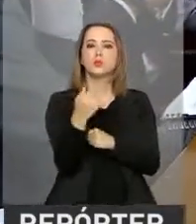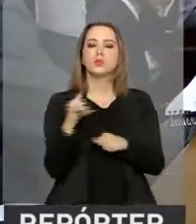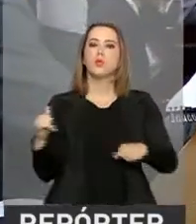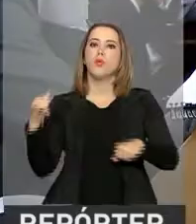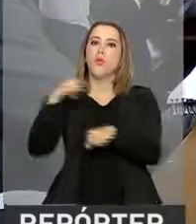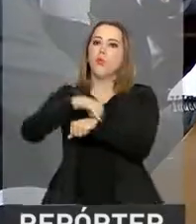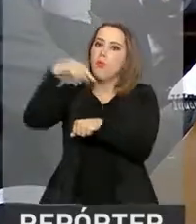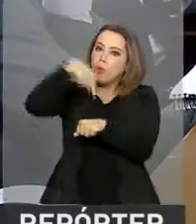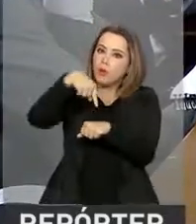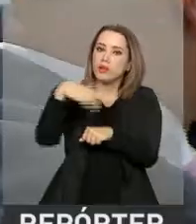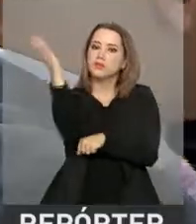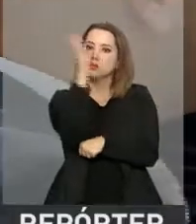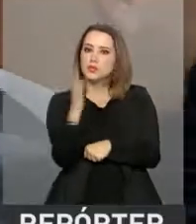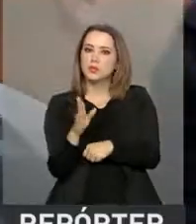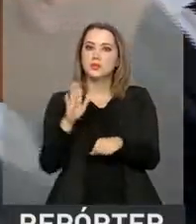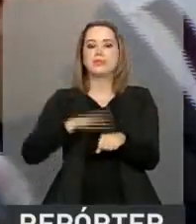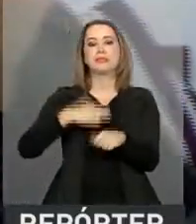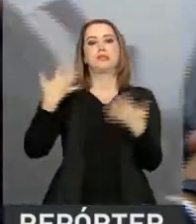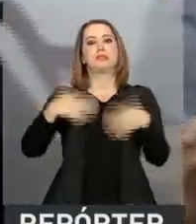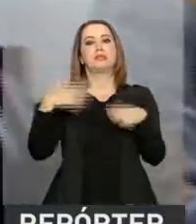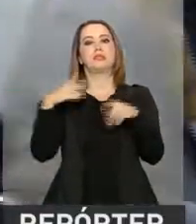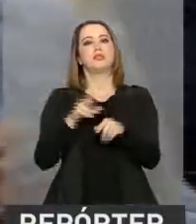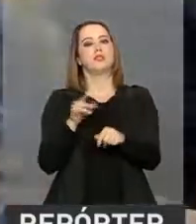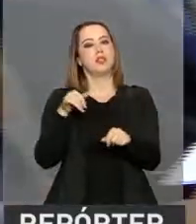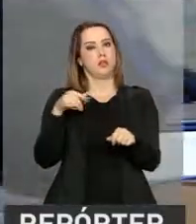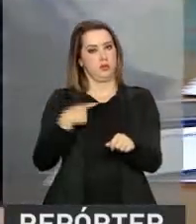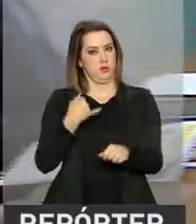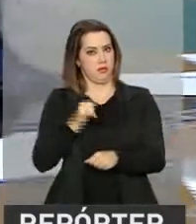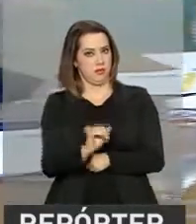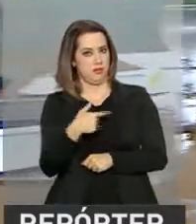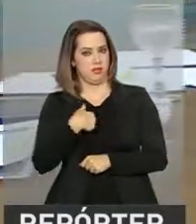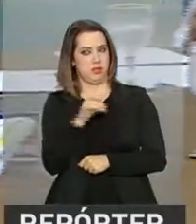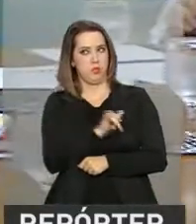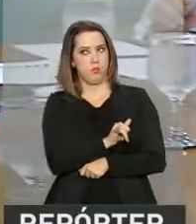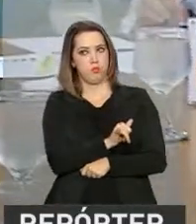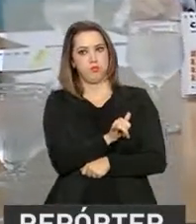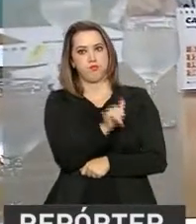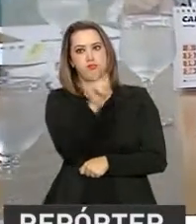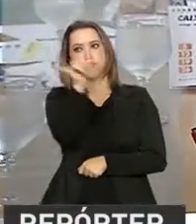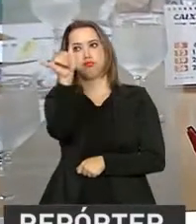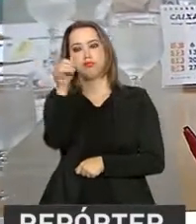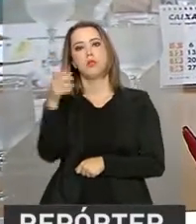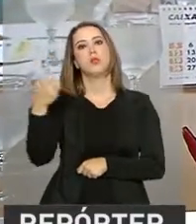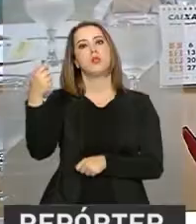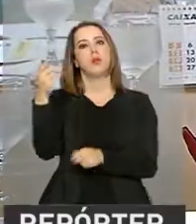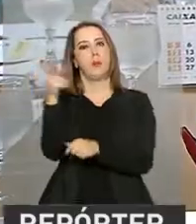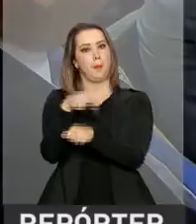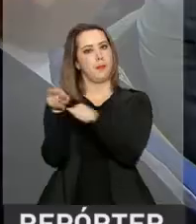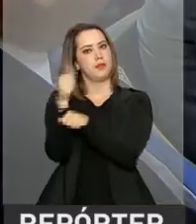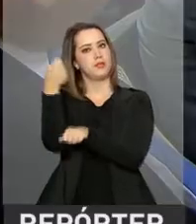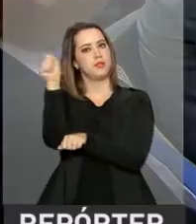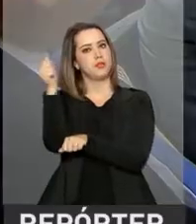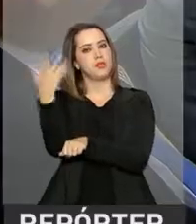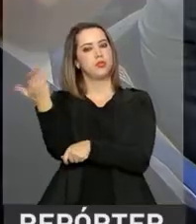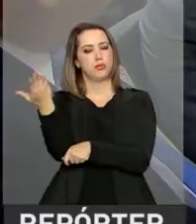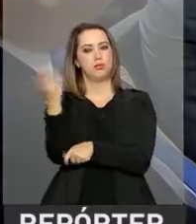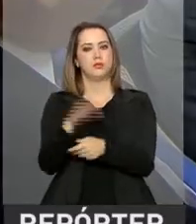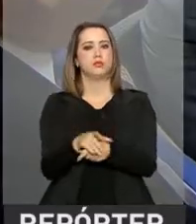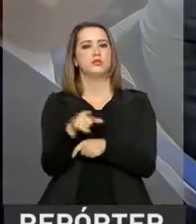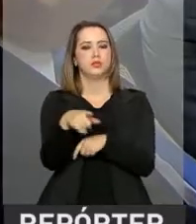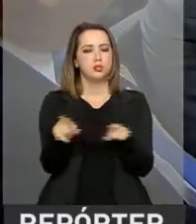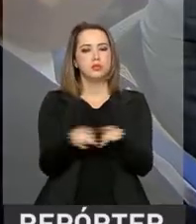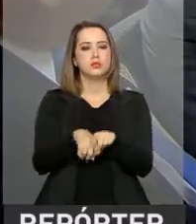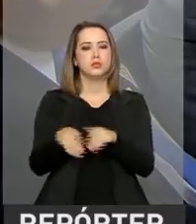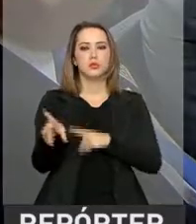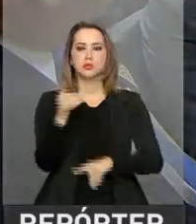voo internacional dentro da América do Sul, do Brasil para a Argentina. Nesta reunião também foram discutidos outros